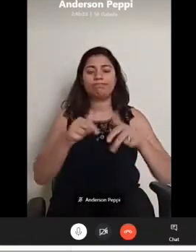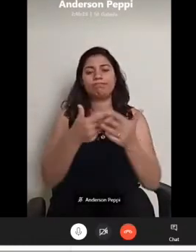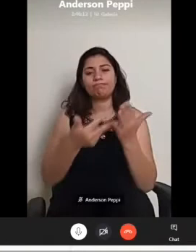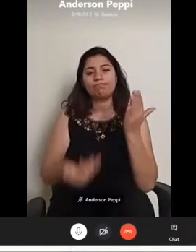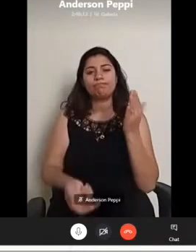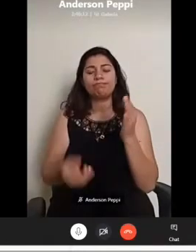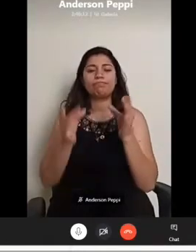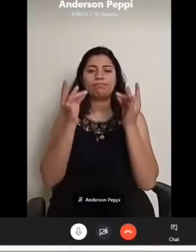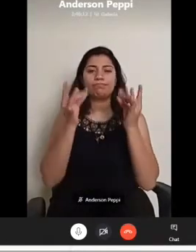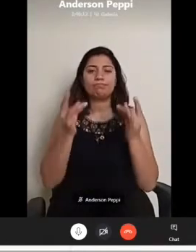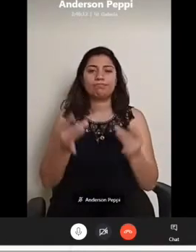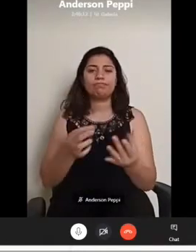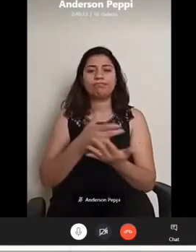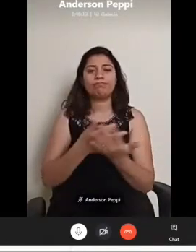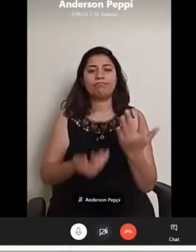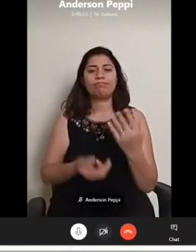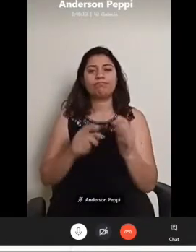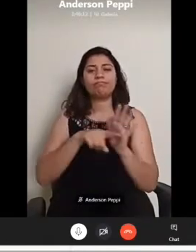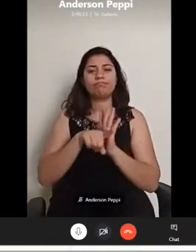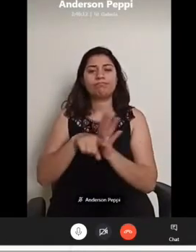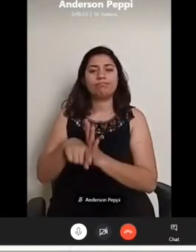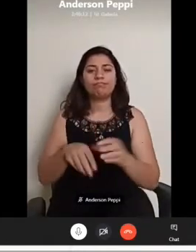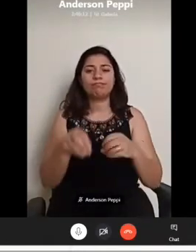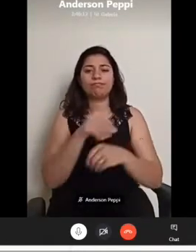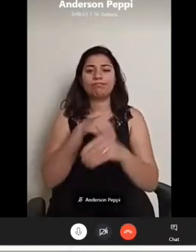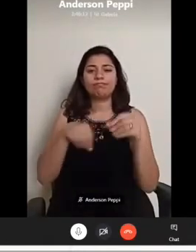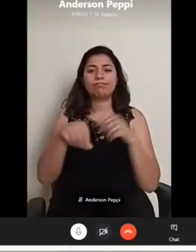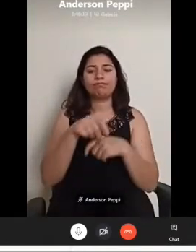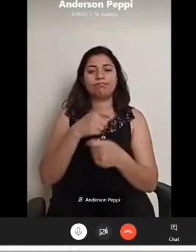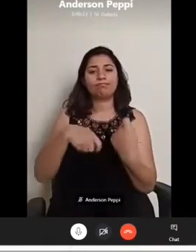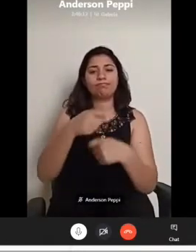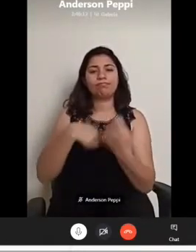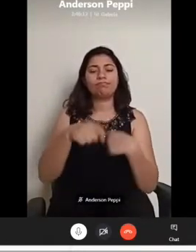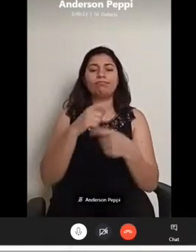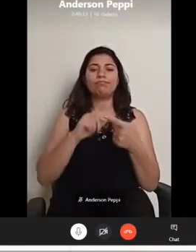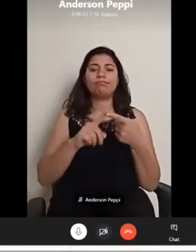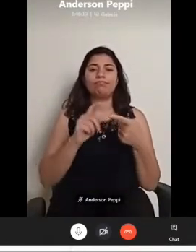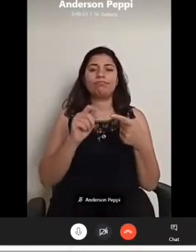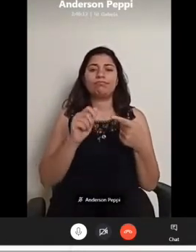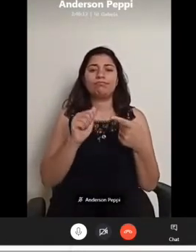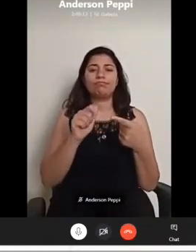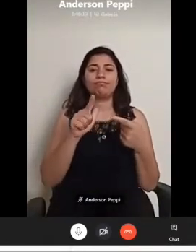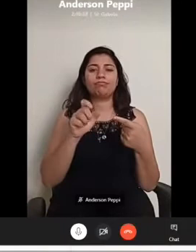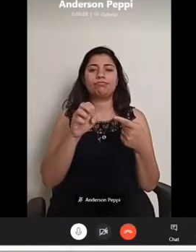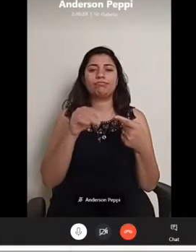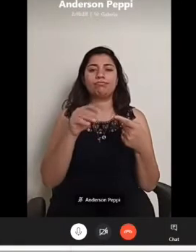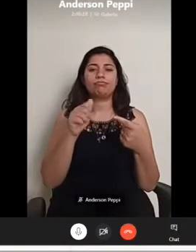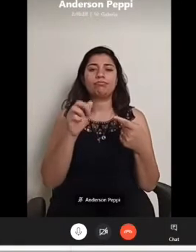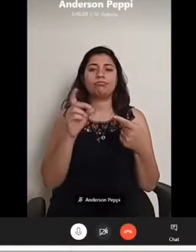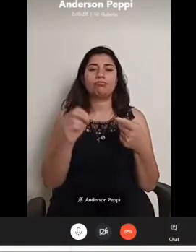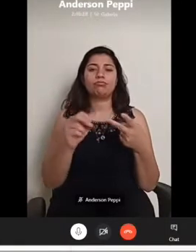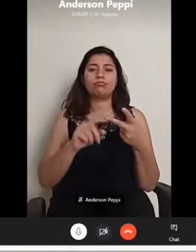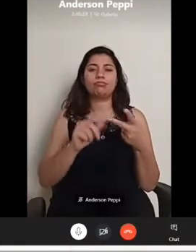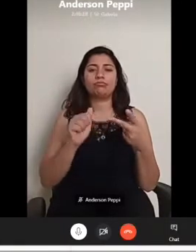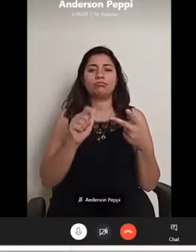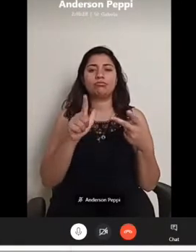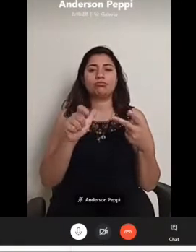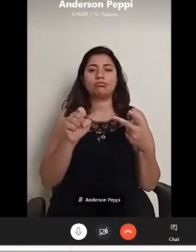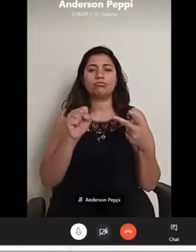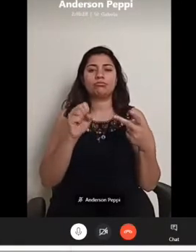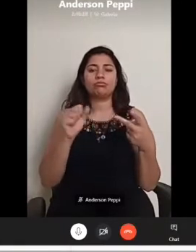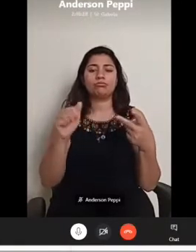e Atividades: Abelardo Vanderlino da Costa Neto, Alessandra Luquezzi de Oliveira e Roseli Antunes da Silva